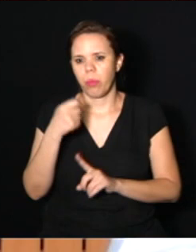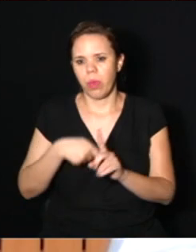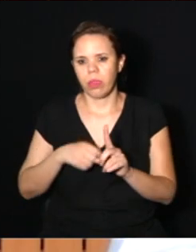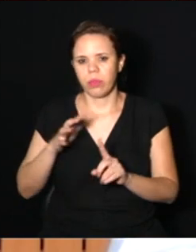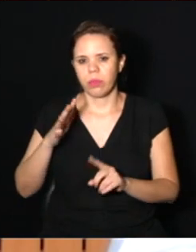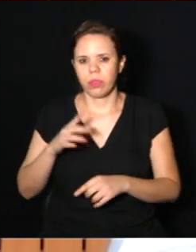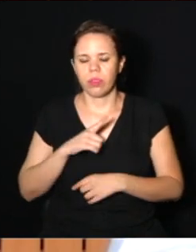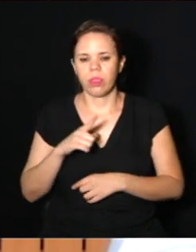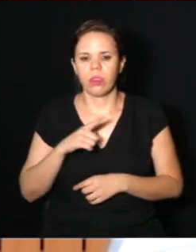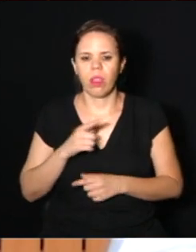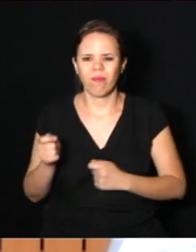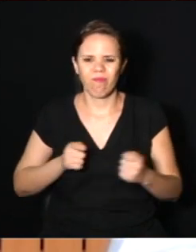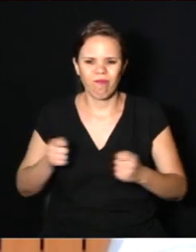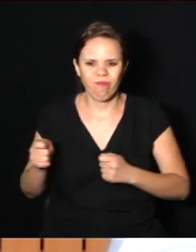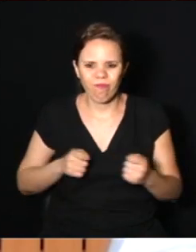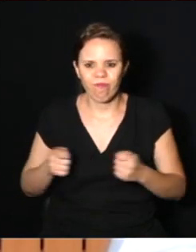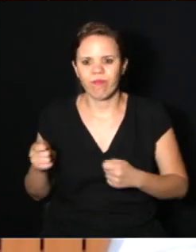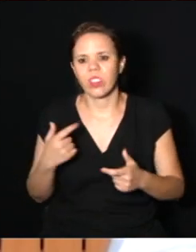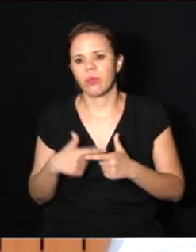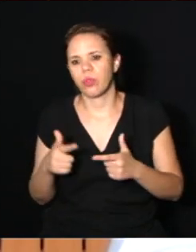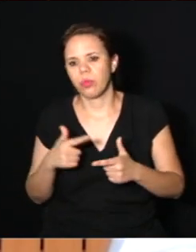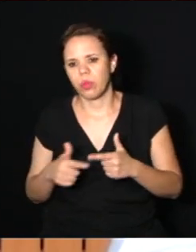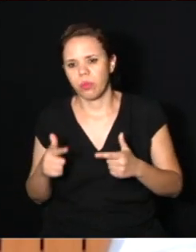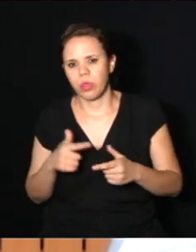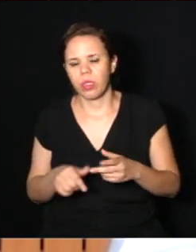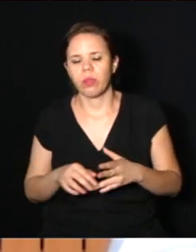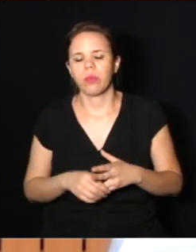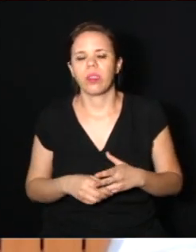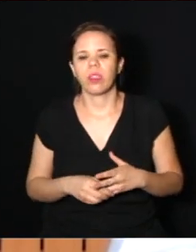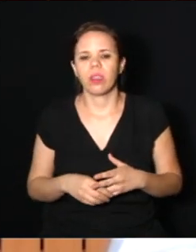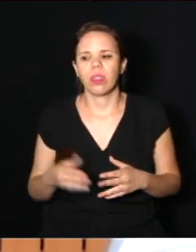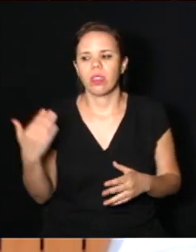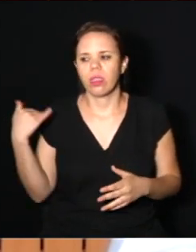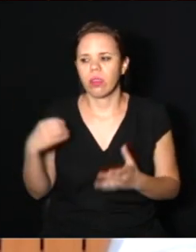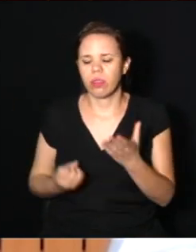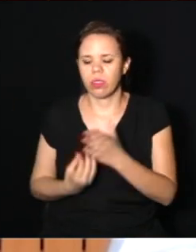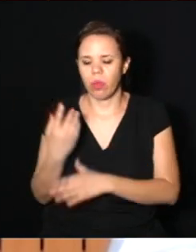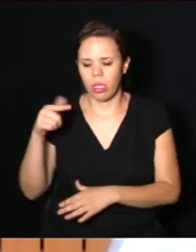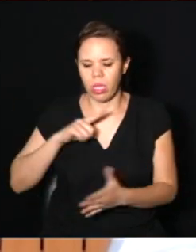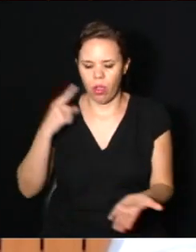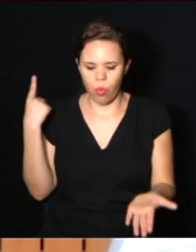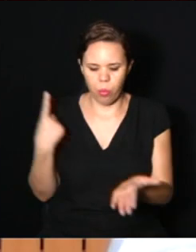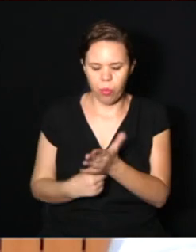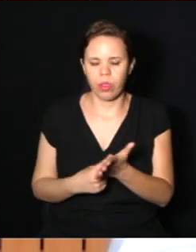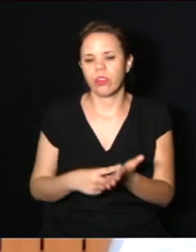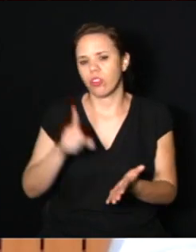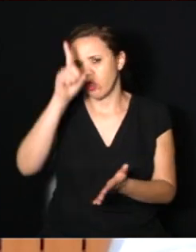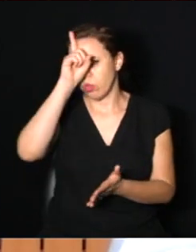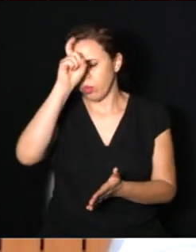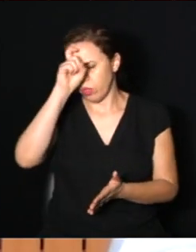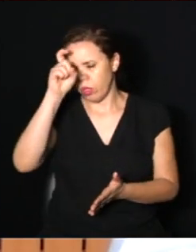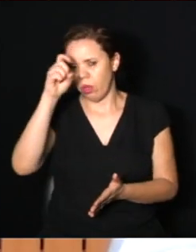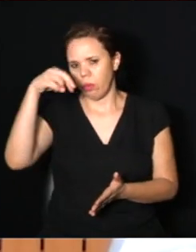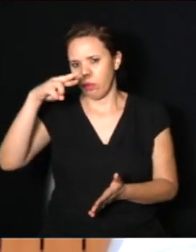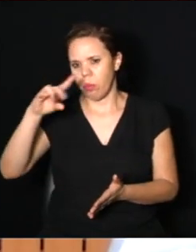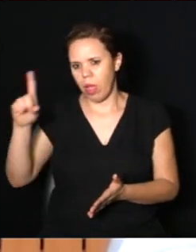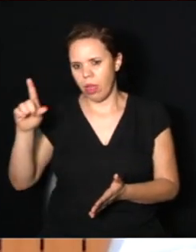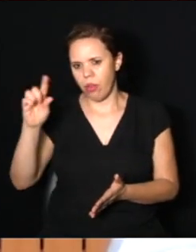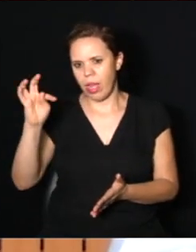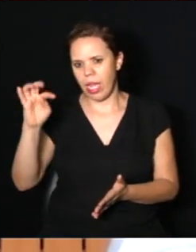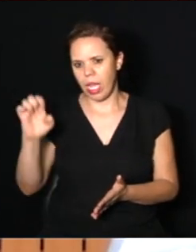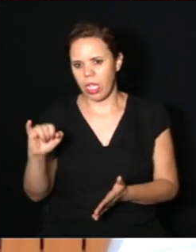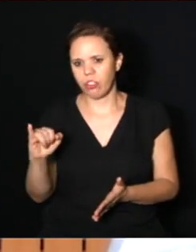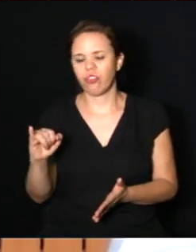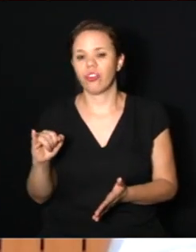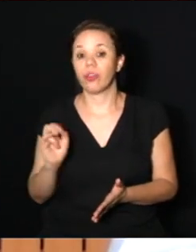a gente está lidando com essa crise na região Sudoeste. Houve um compromisso feito aqui nessa casa pela Rede Mário Gatti de não ocorrer a descontinuidade